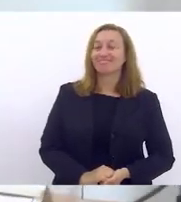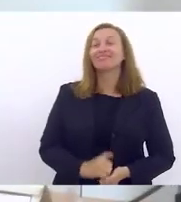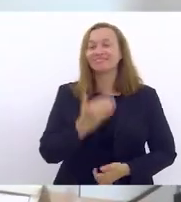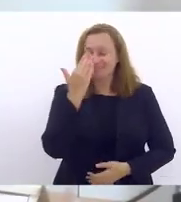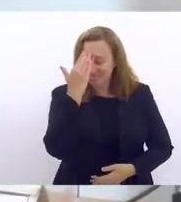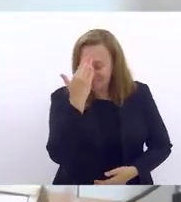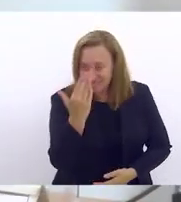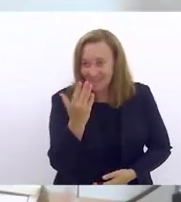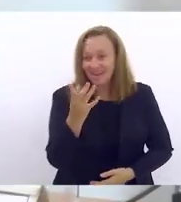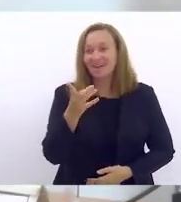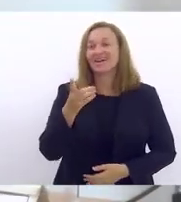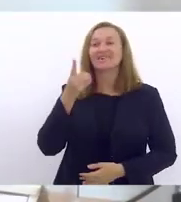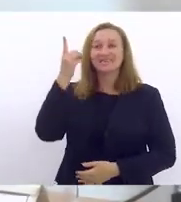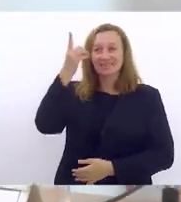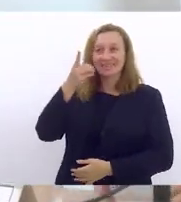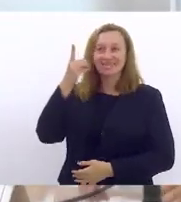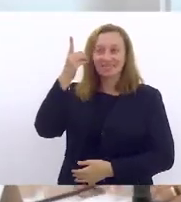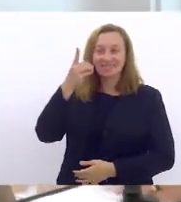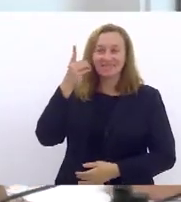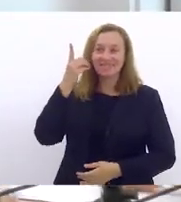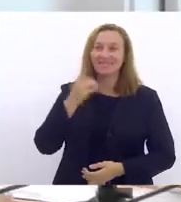Obrigada, deputado.